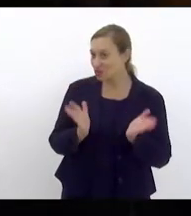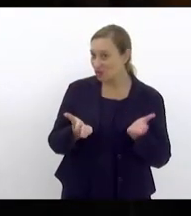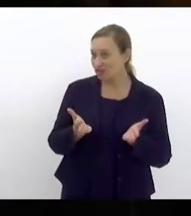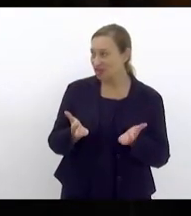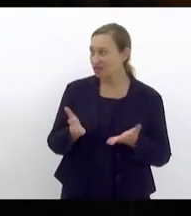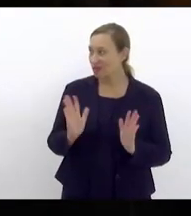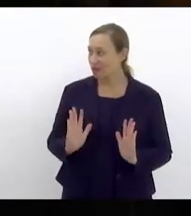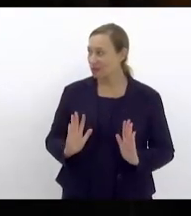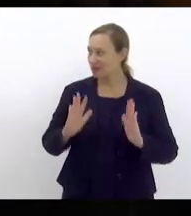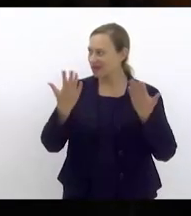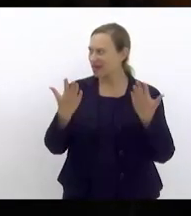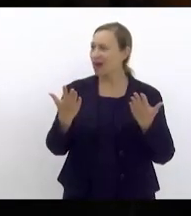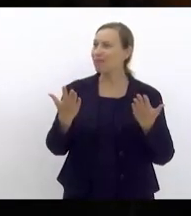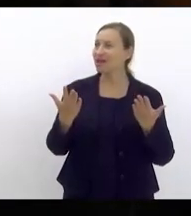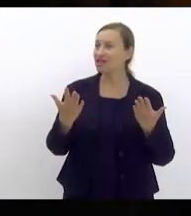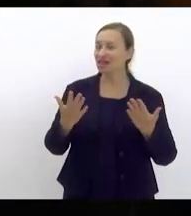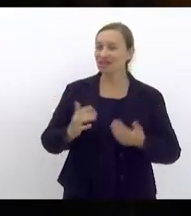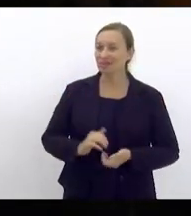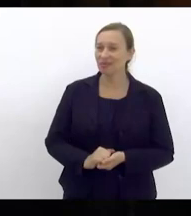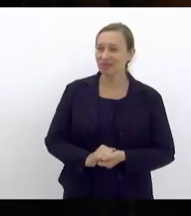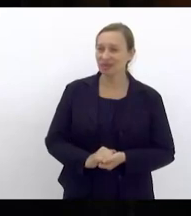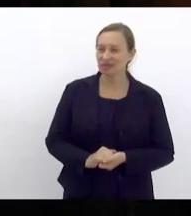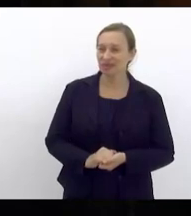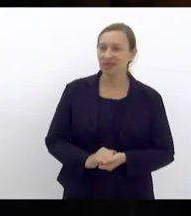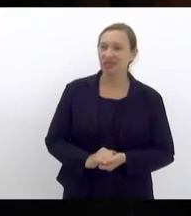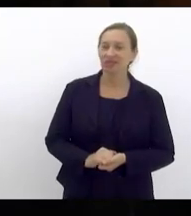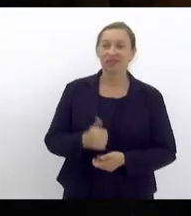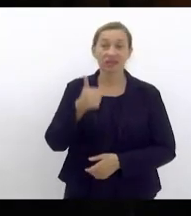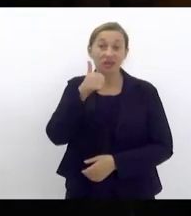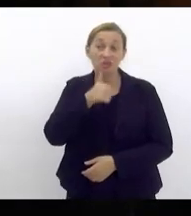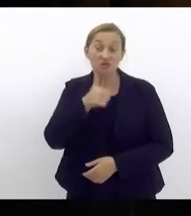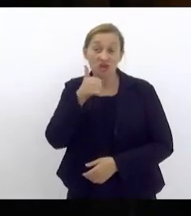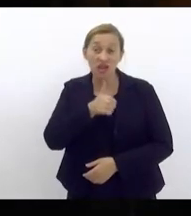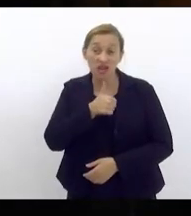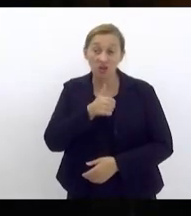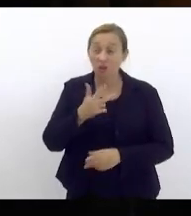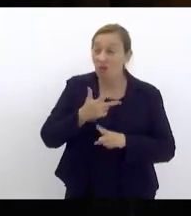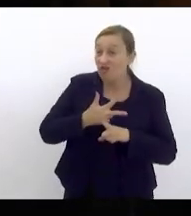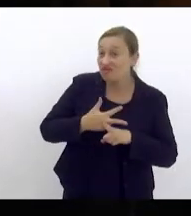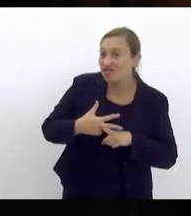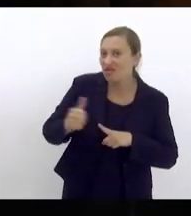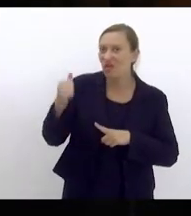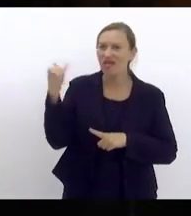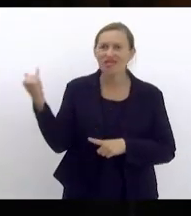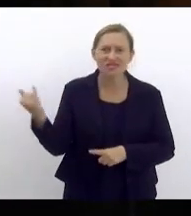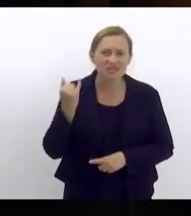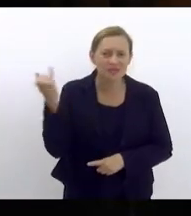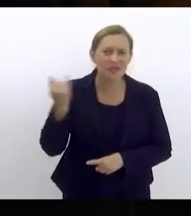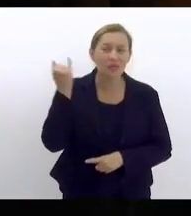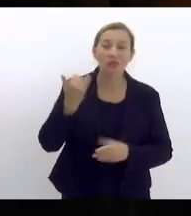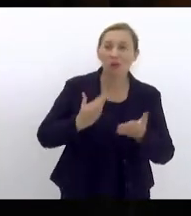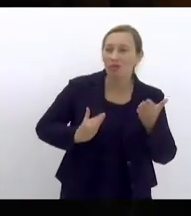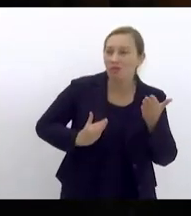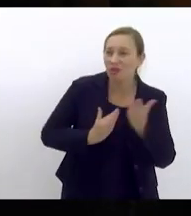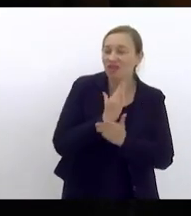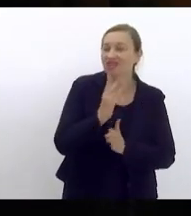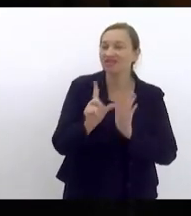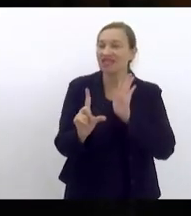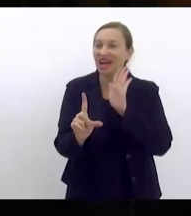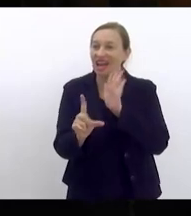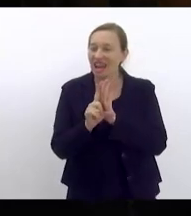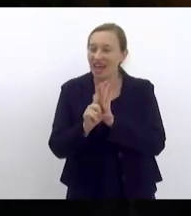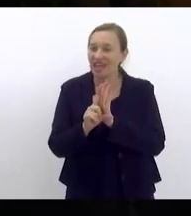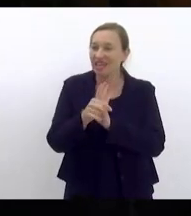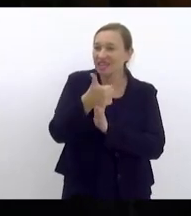comemorar aqui a Vitória das mulheres a gente teve é uma vitória importante com a aprovação da Lei